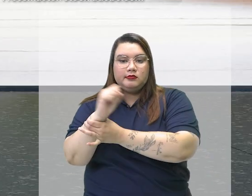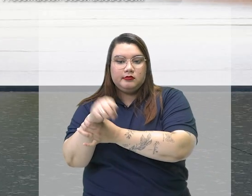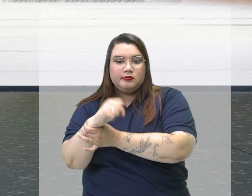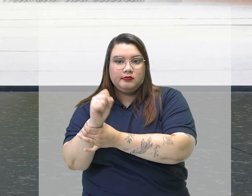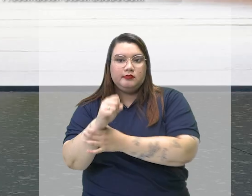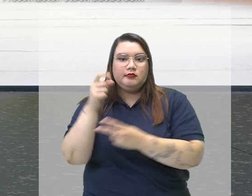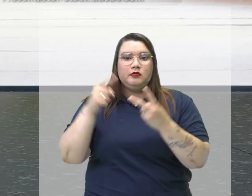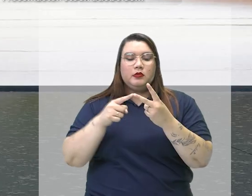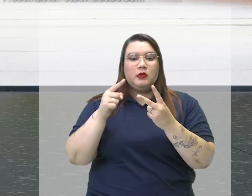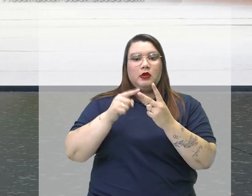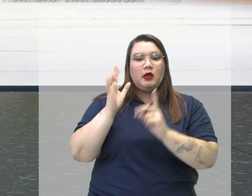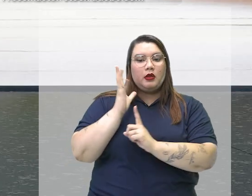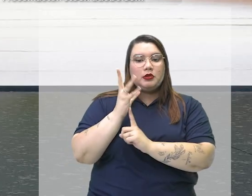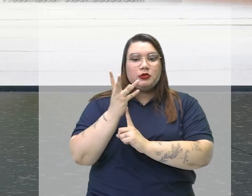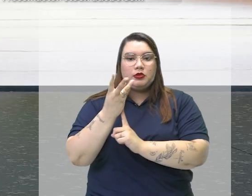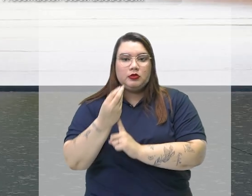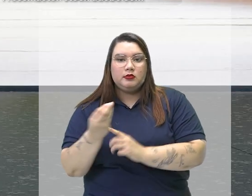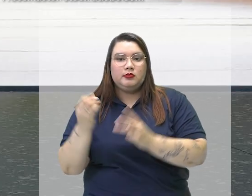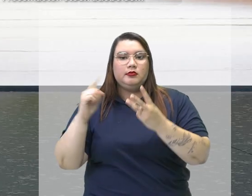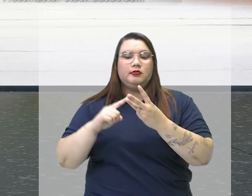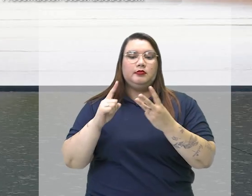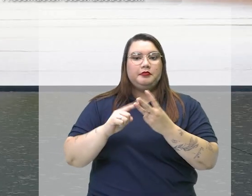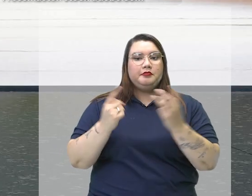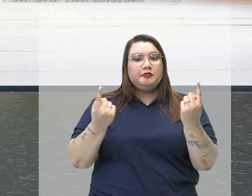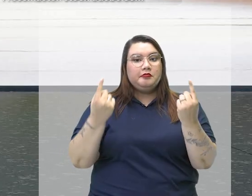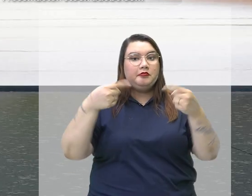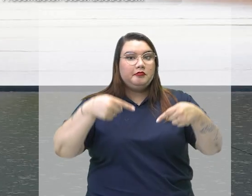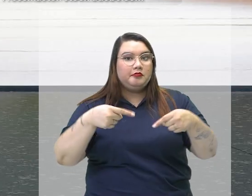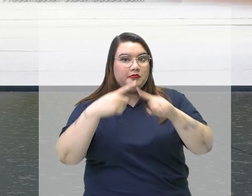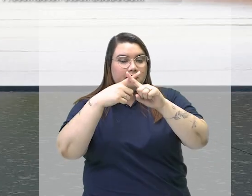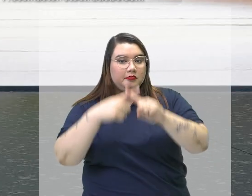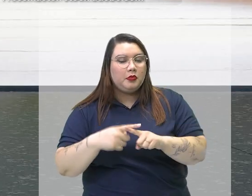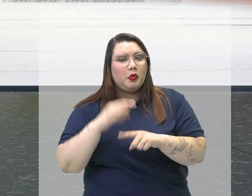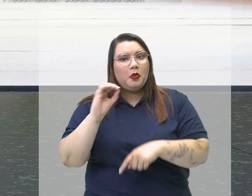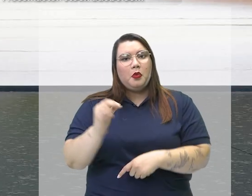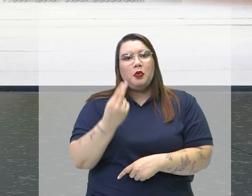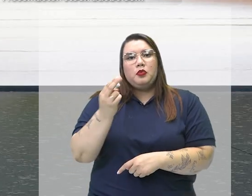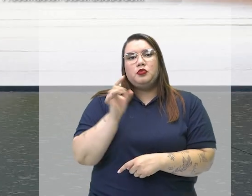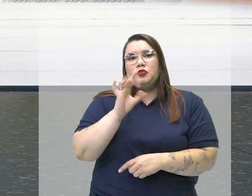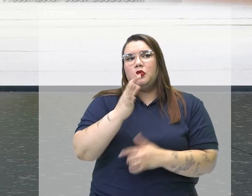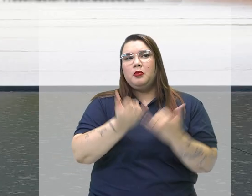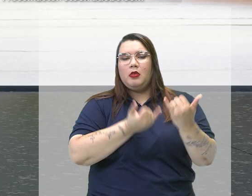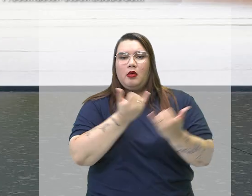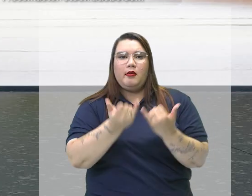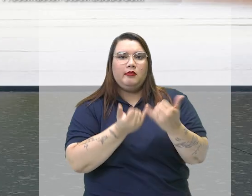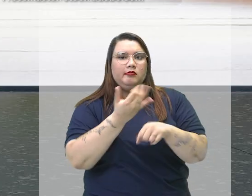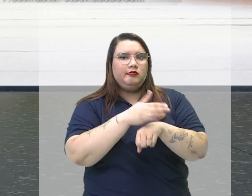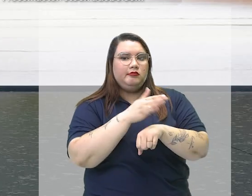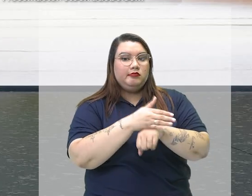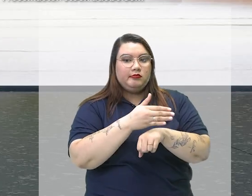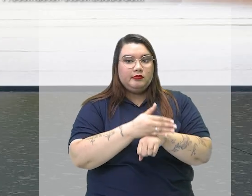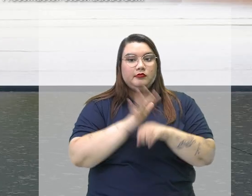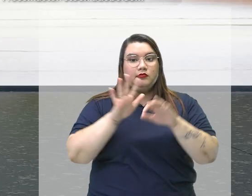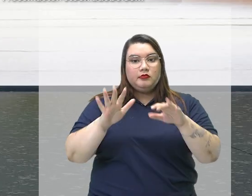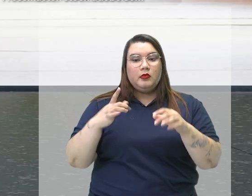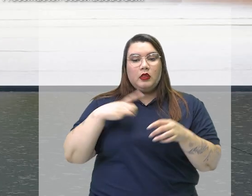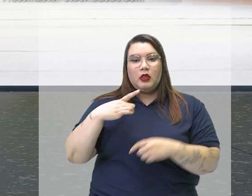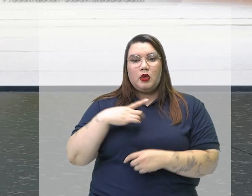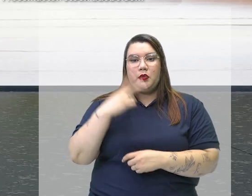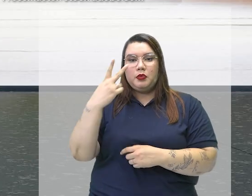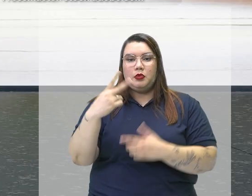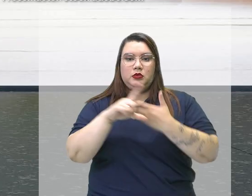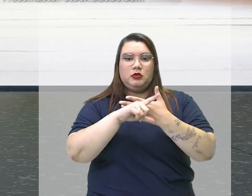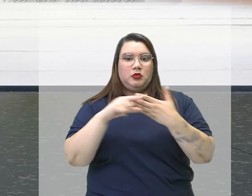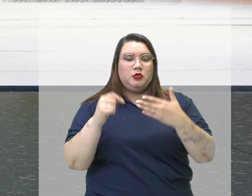ela pode ser fisioterápica, ela pode ser artística, ela pode ser competitiva ou recreativa.